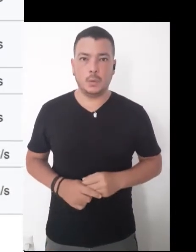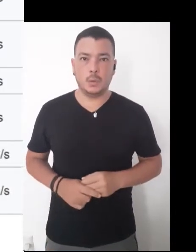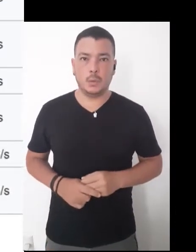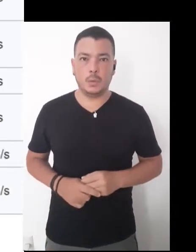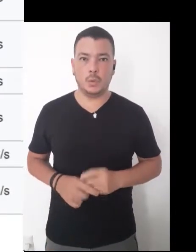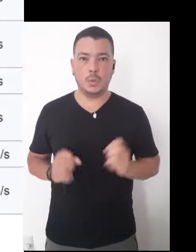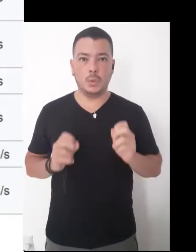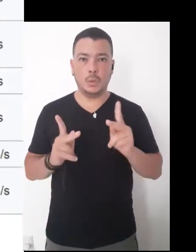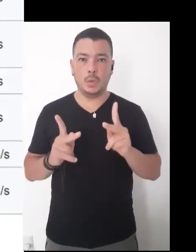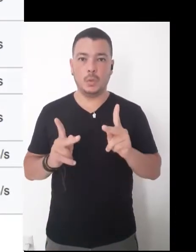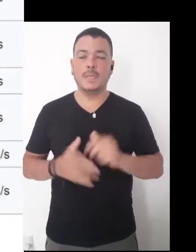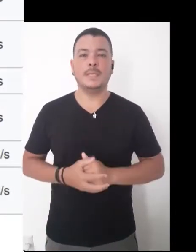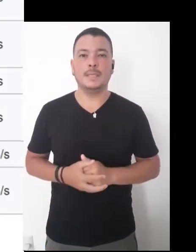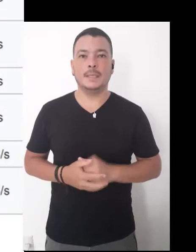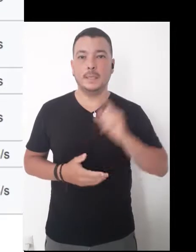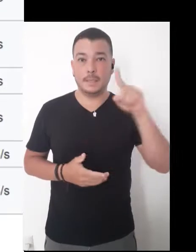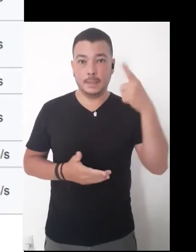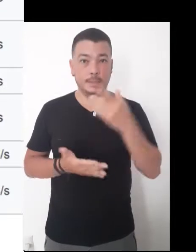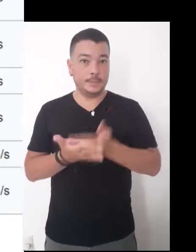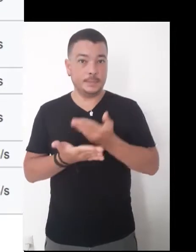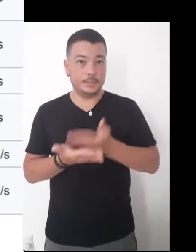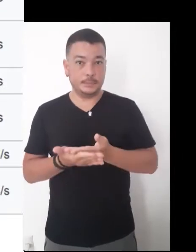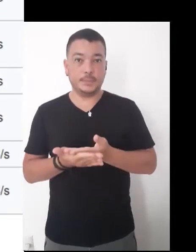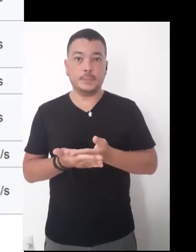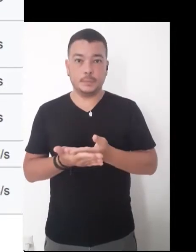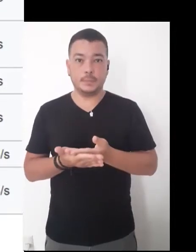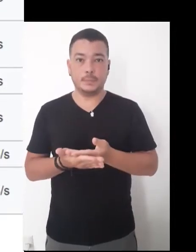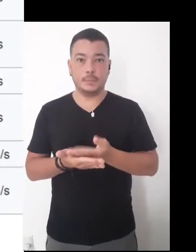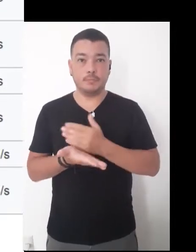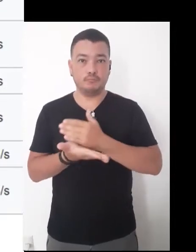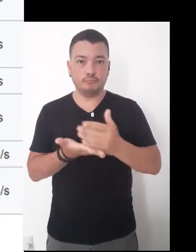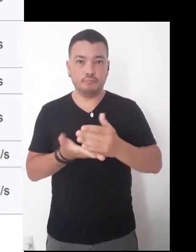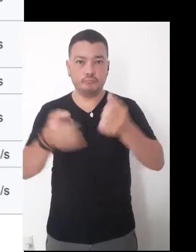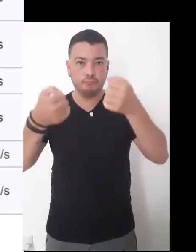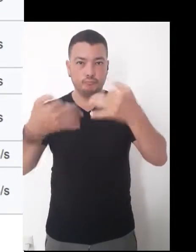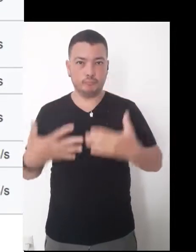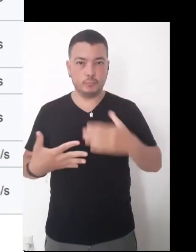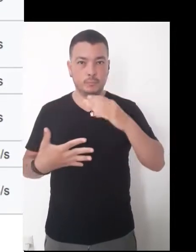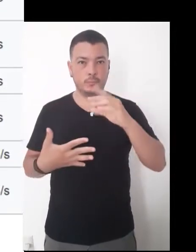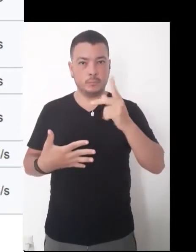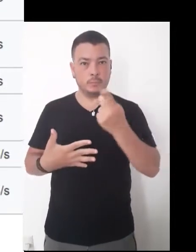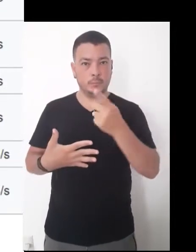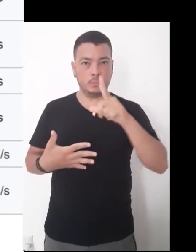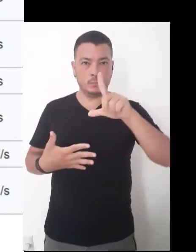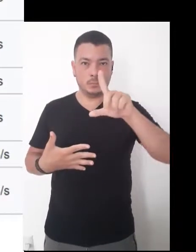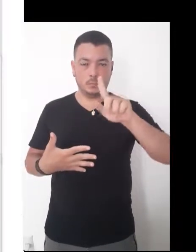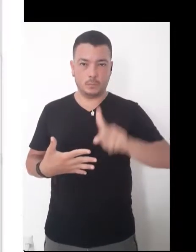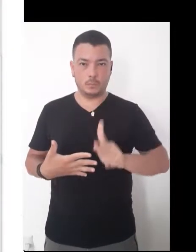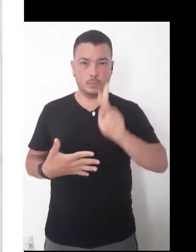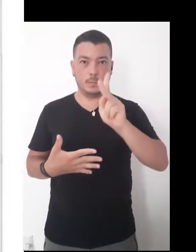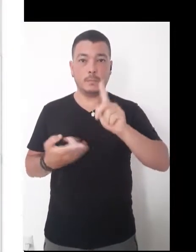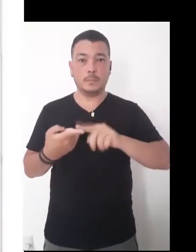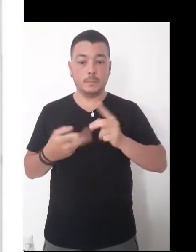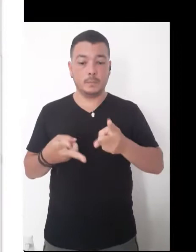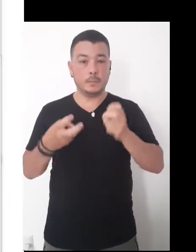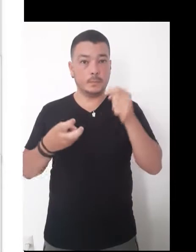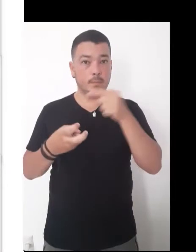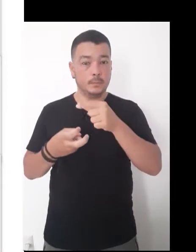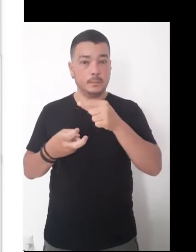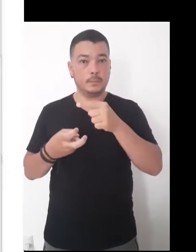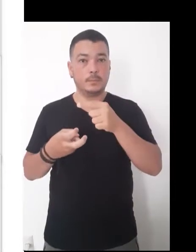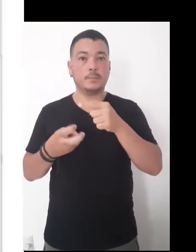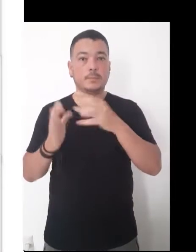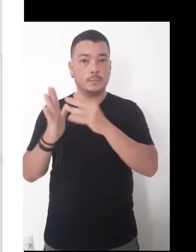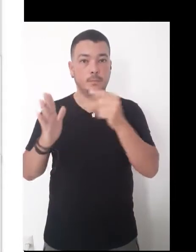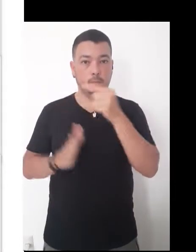Pronto, é isso, gente. Na próxima aula eu vou começar a falar um pouquinho de clock, de taxa de transferência, de nome de módulo. Perceba que nesse módulo aqui, por exemplo,